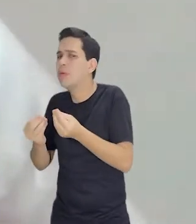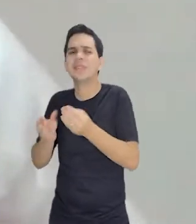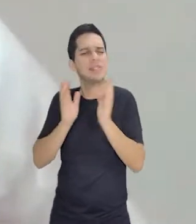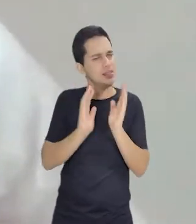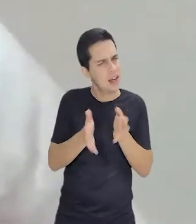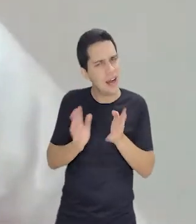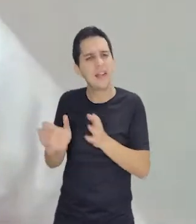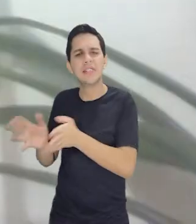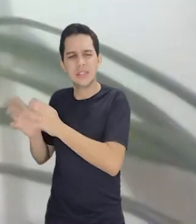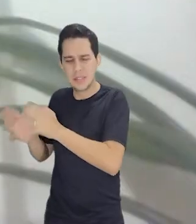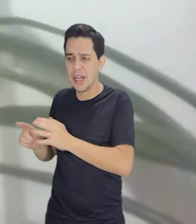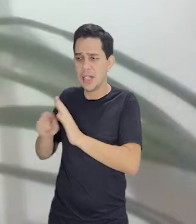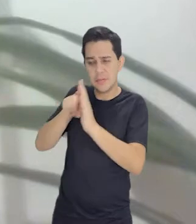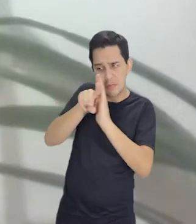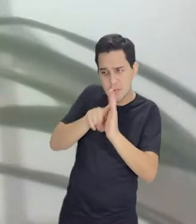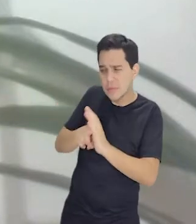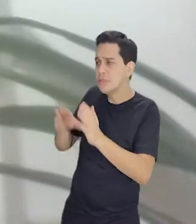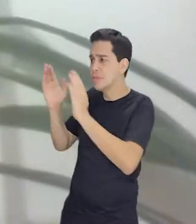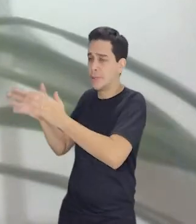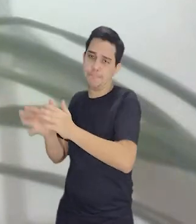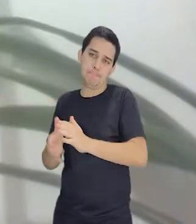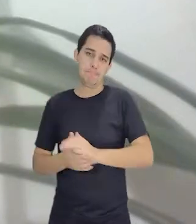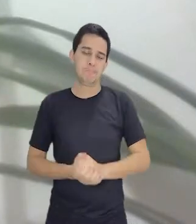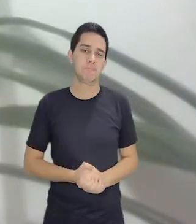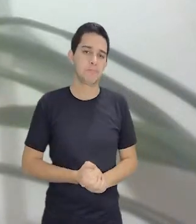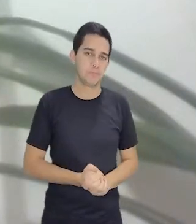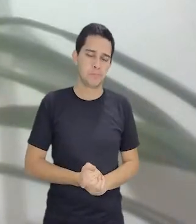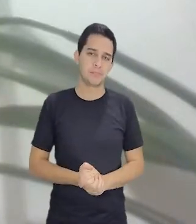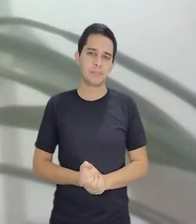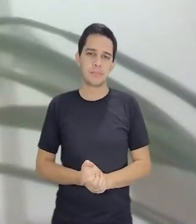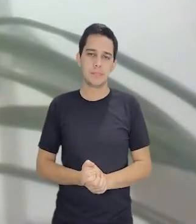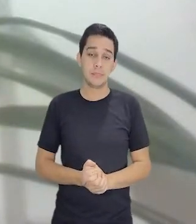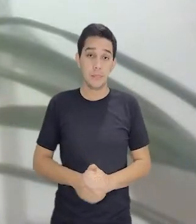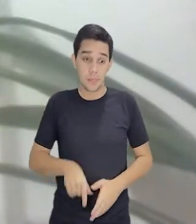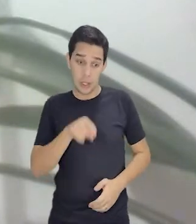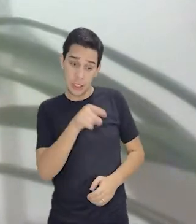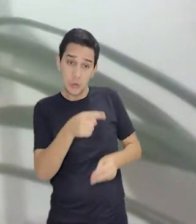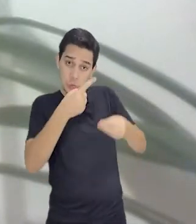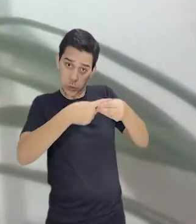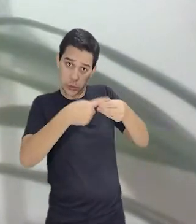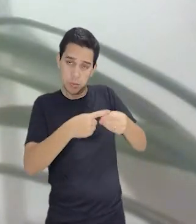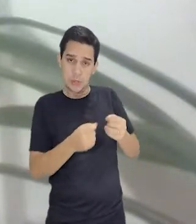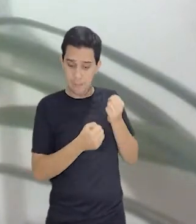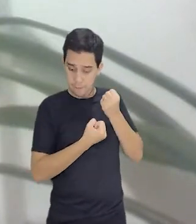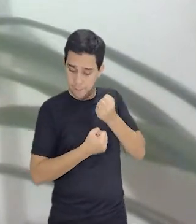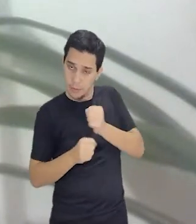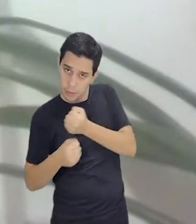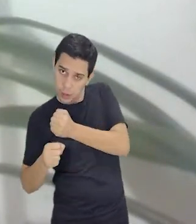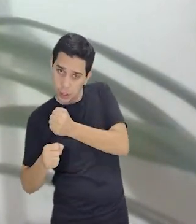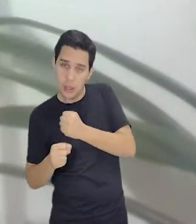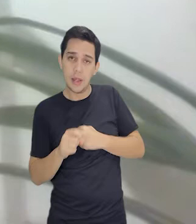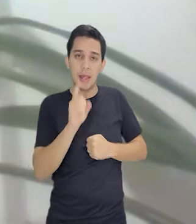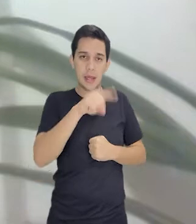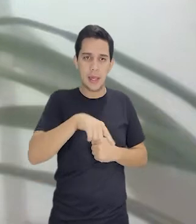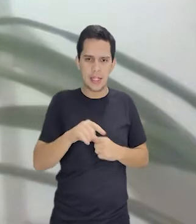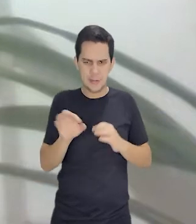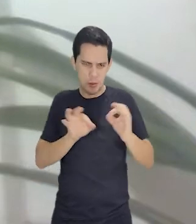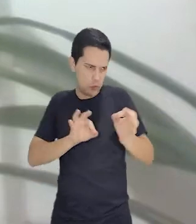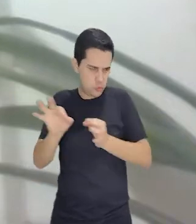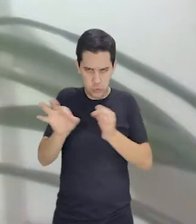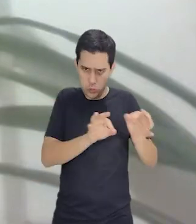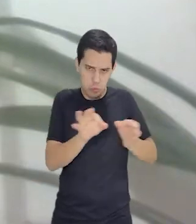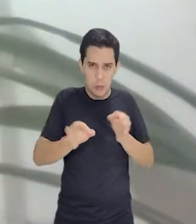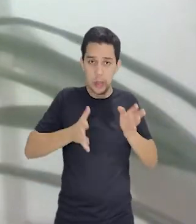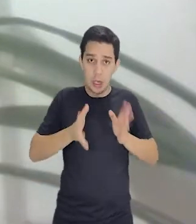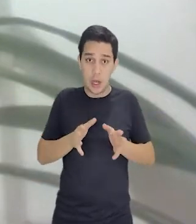sendo verificado. No caso de Vassouras, houve um avanço no âmbito extrajudicial. A Força Tarefa tem planejado a